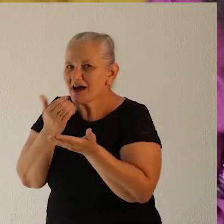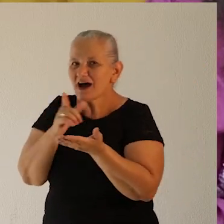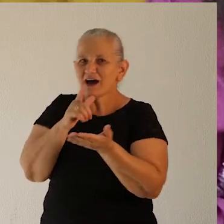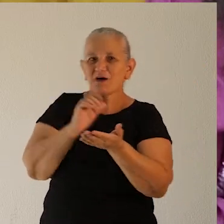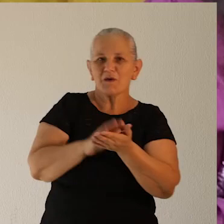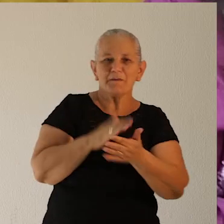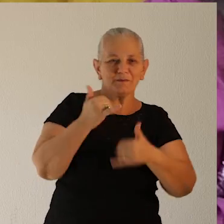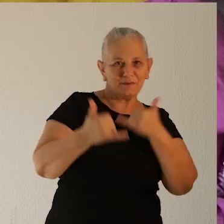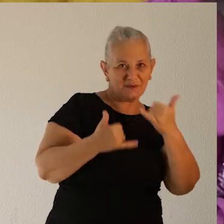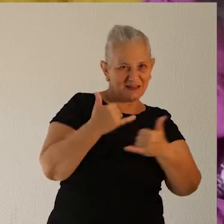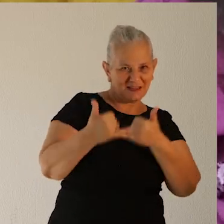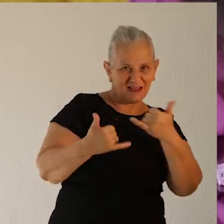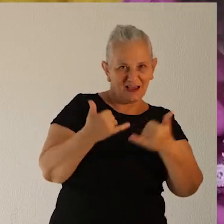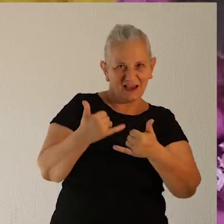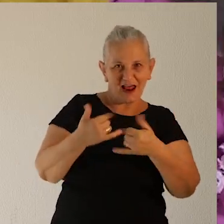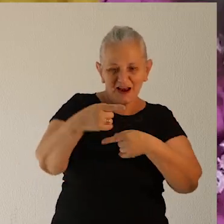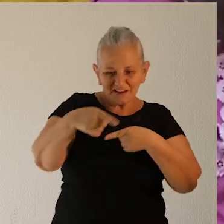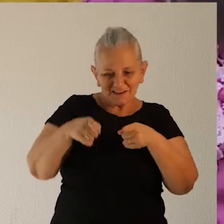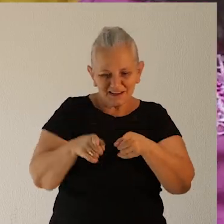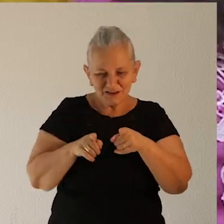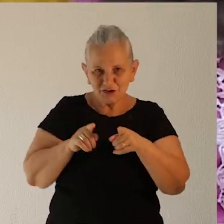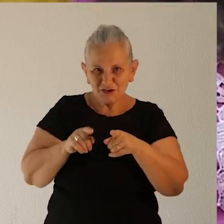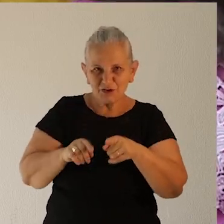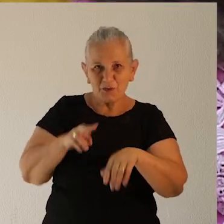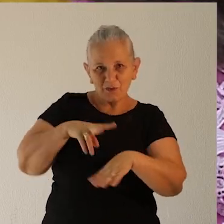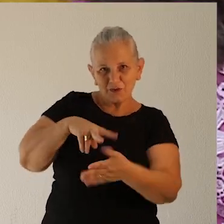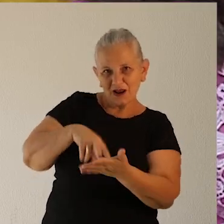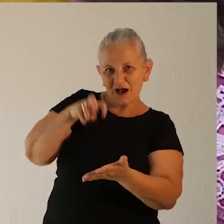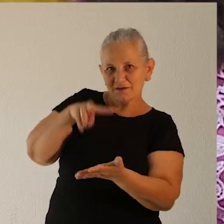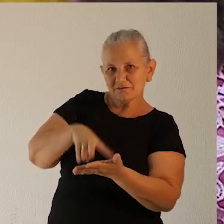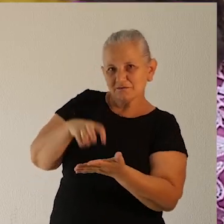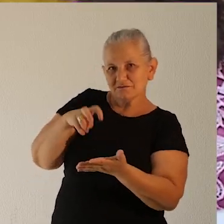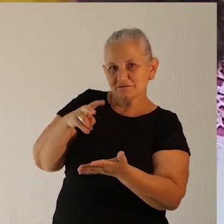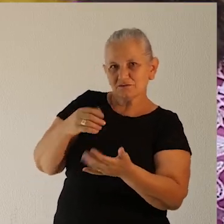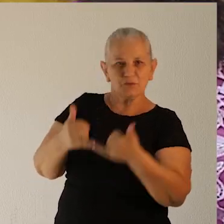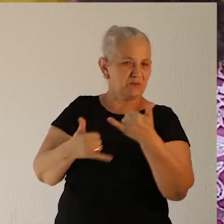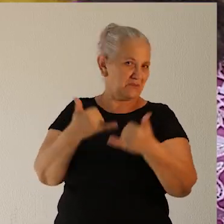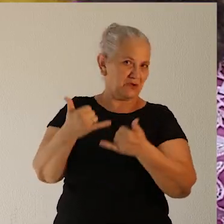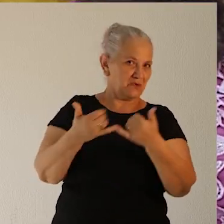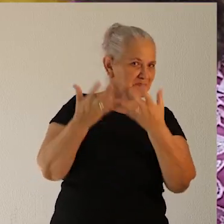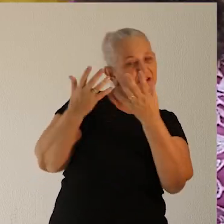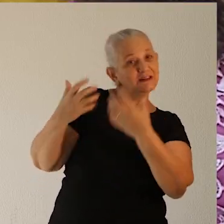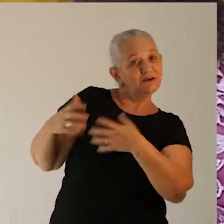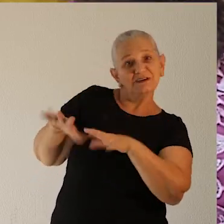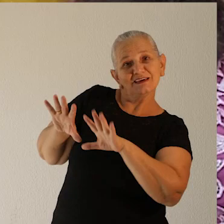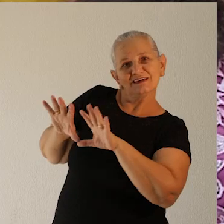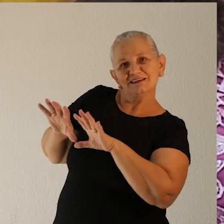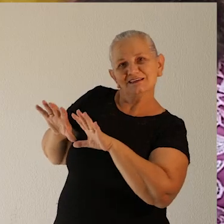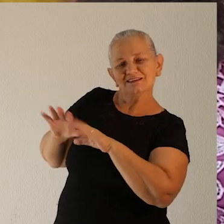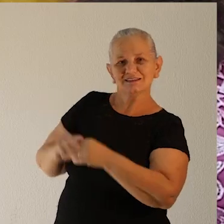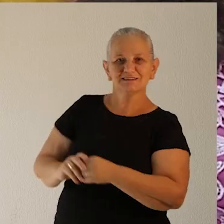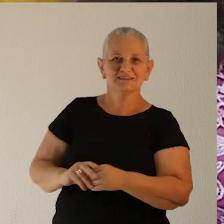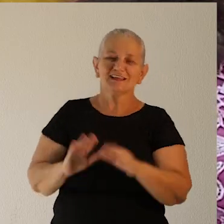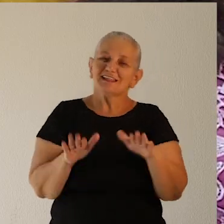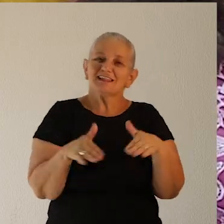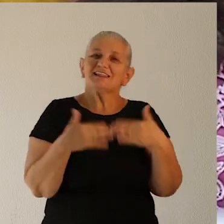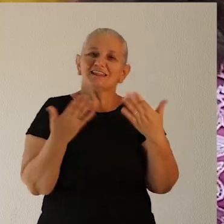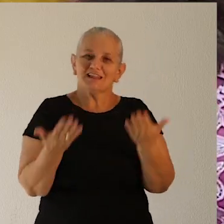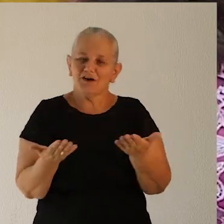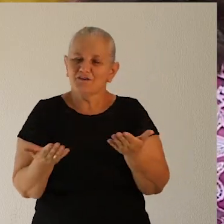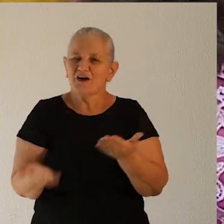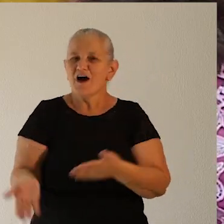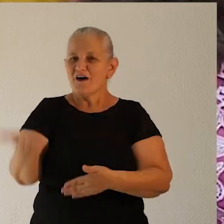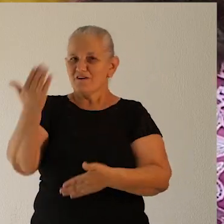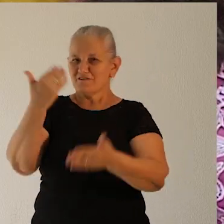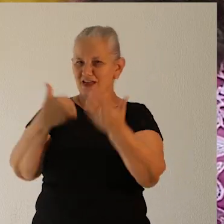amarelinha, só não brincou quem não quis, só não brincou quem não quis. Nabor já pra dentro,